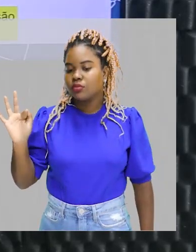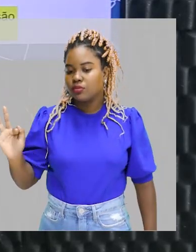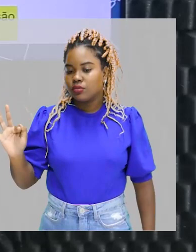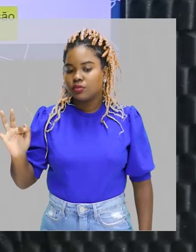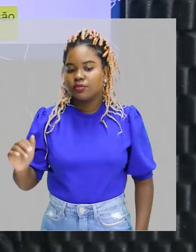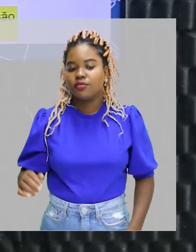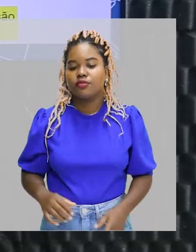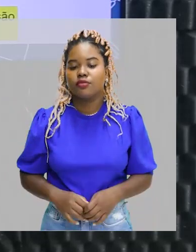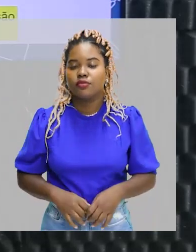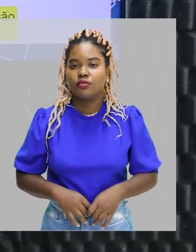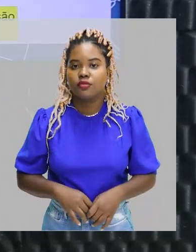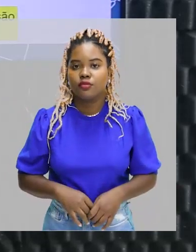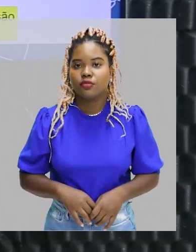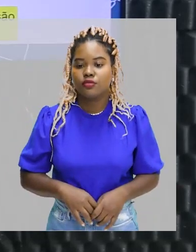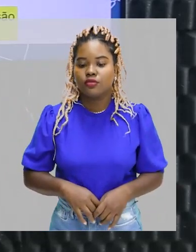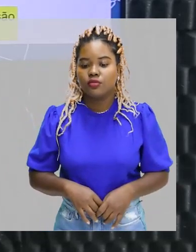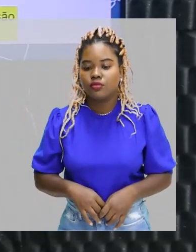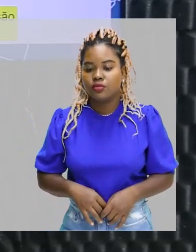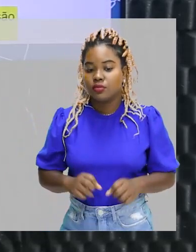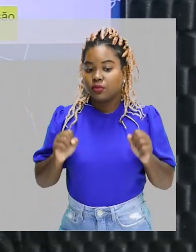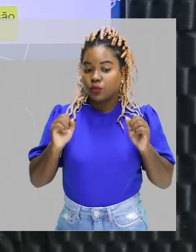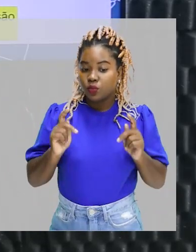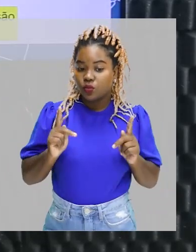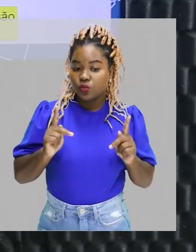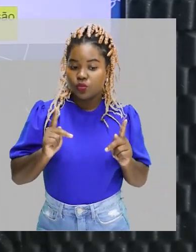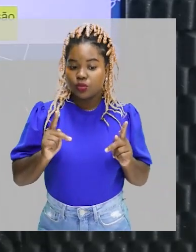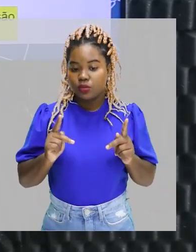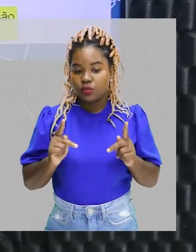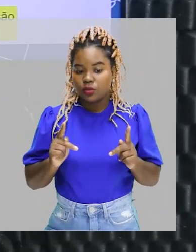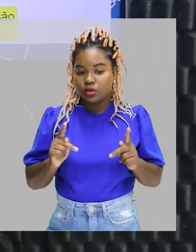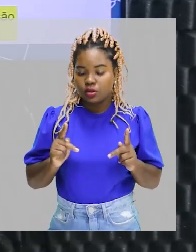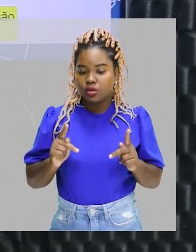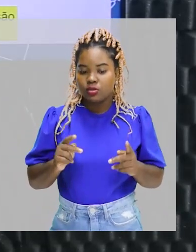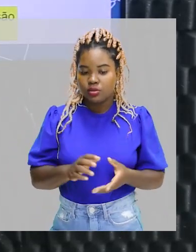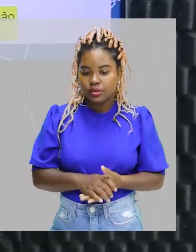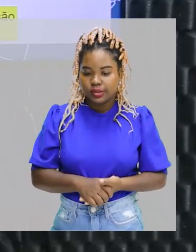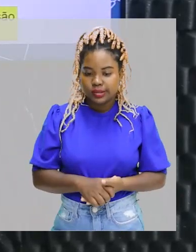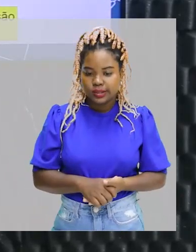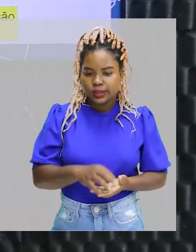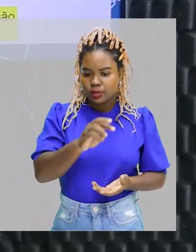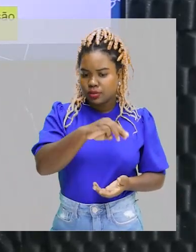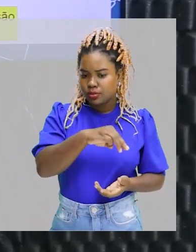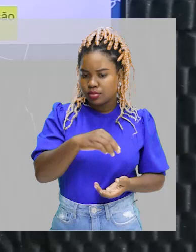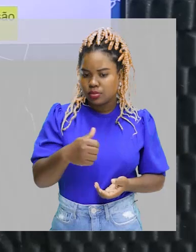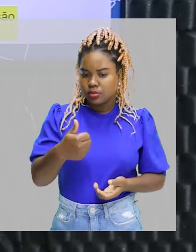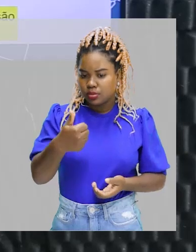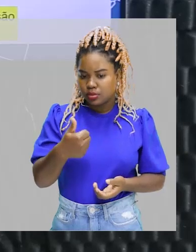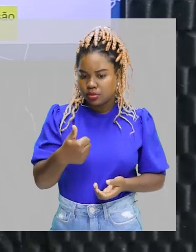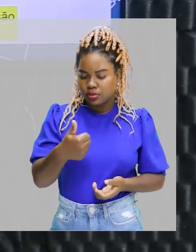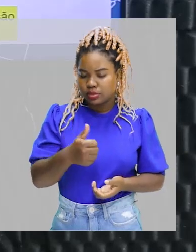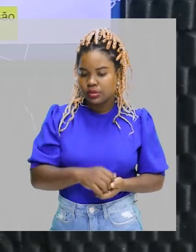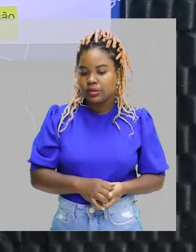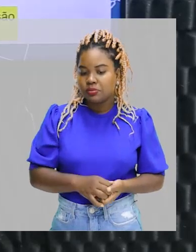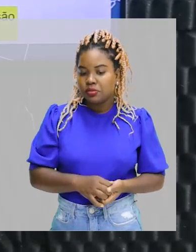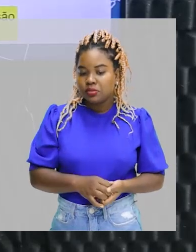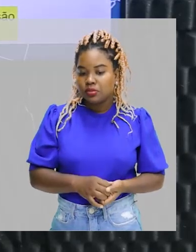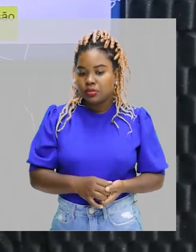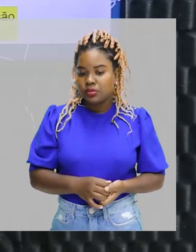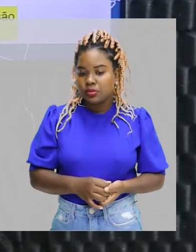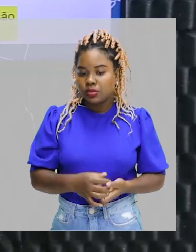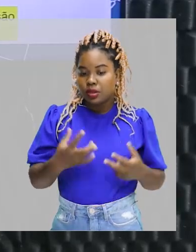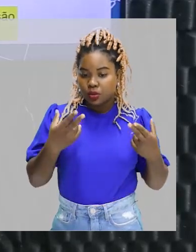o volume final. Show de bola? Como a massa do soluto